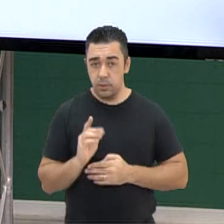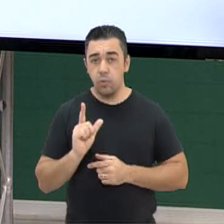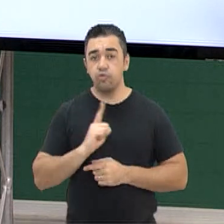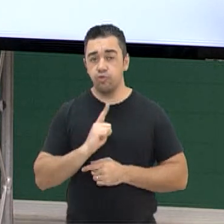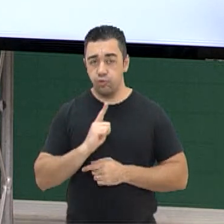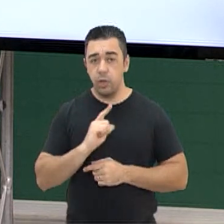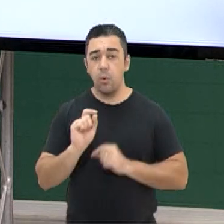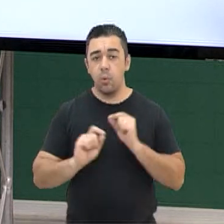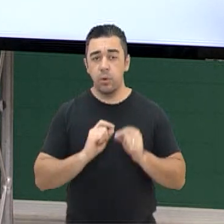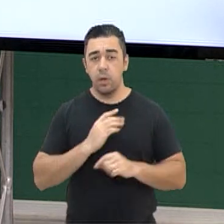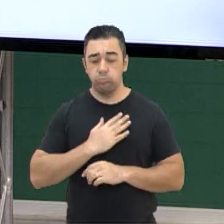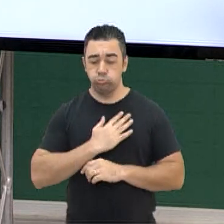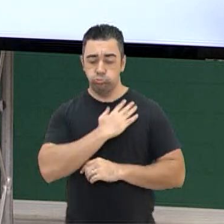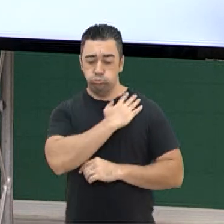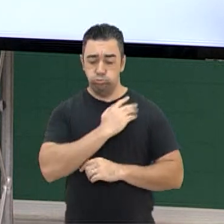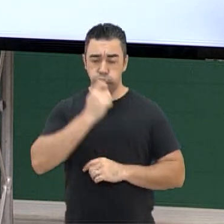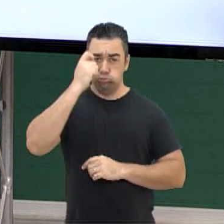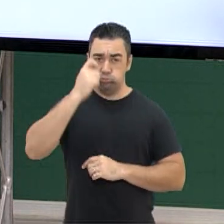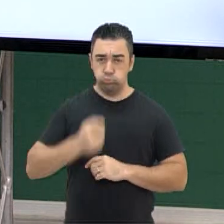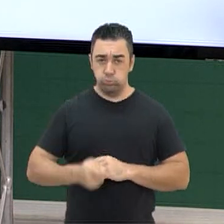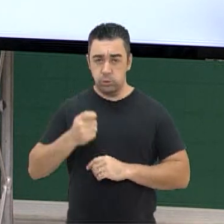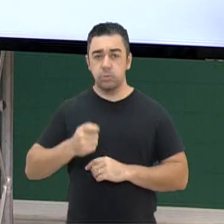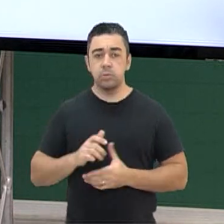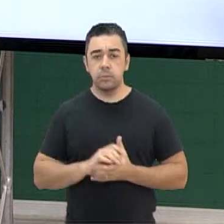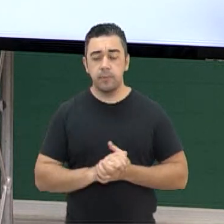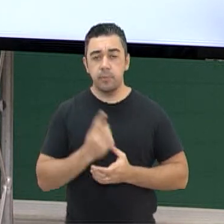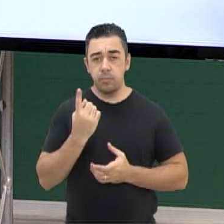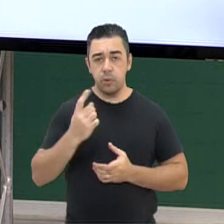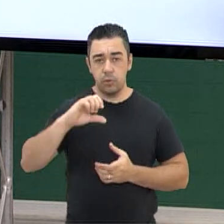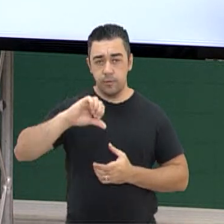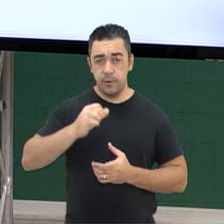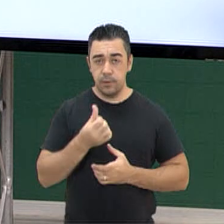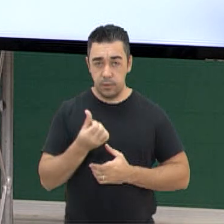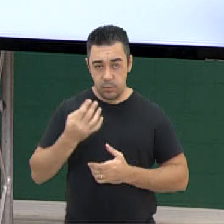ditadura militar, então de 1964 até